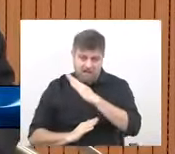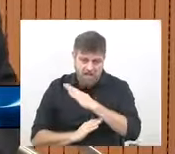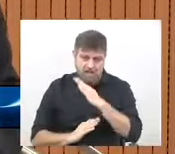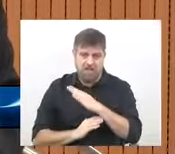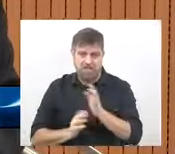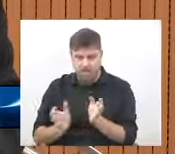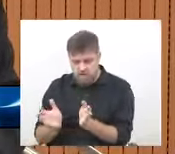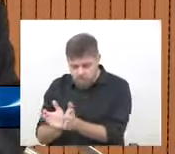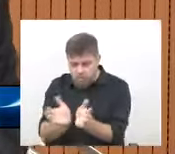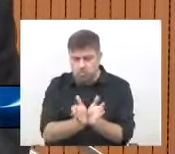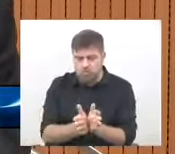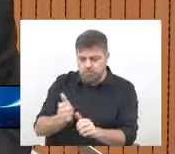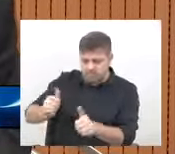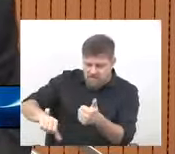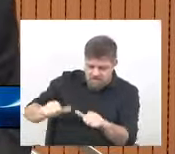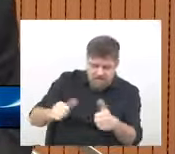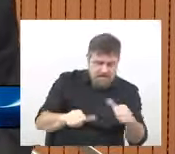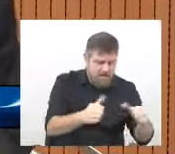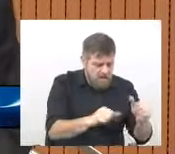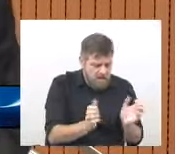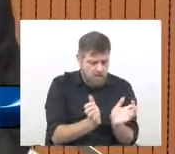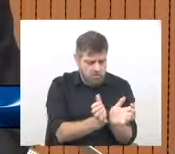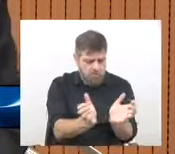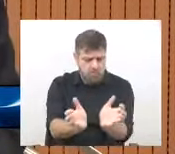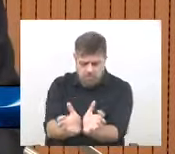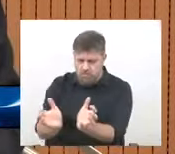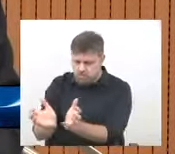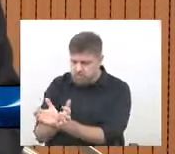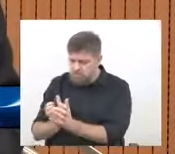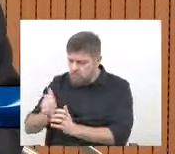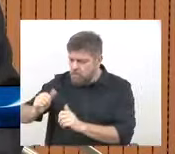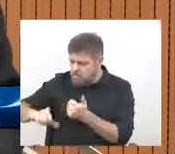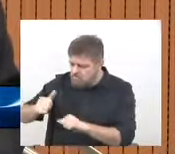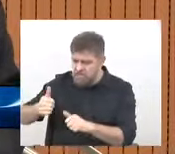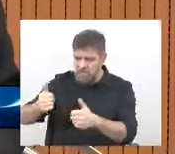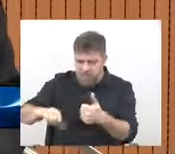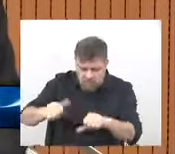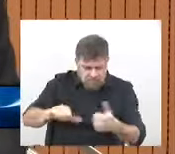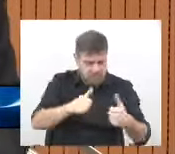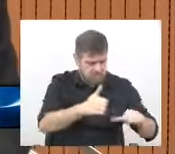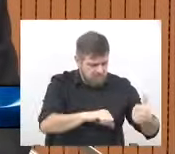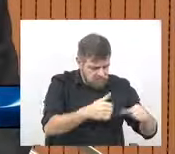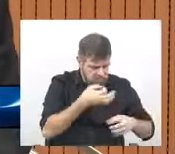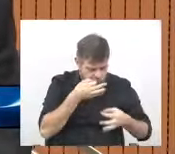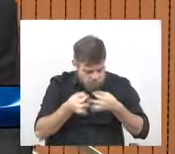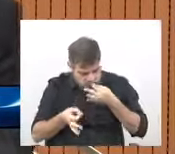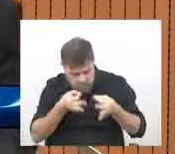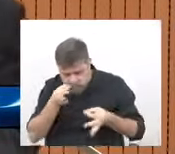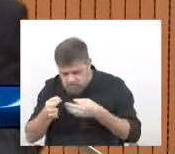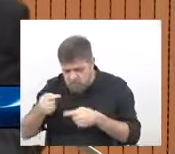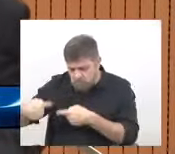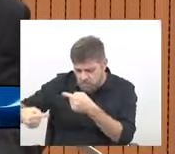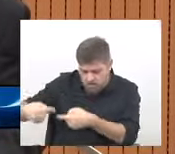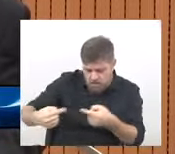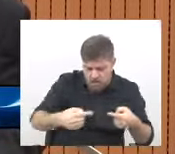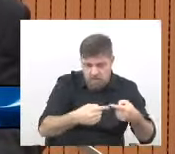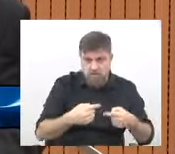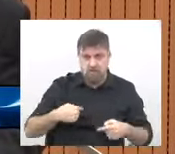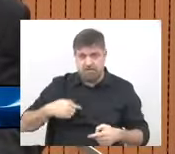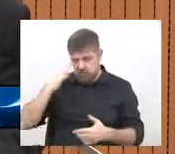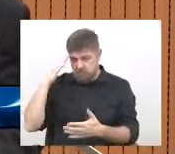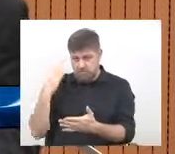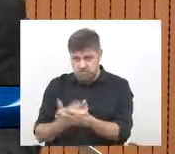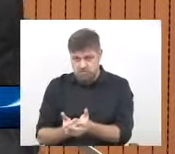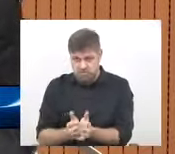os conselhos, ou melhor, as comissões, que passarão este projeto de lei. E tenho certeza que todas